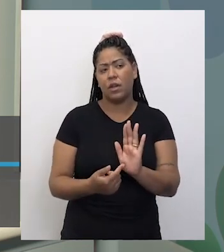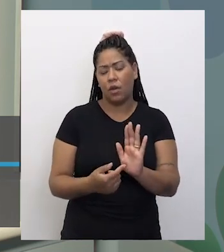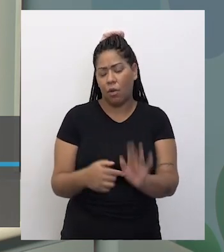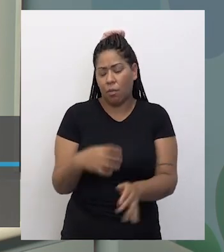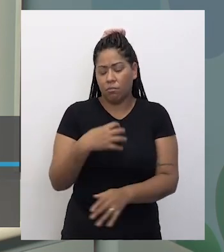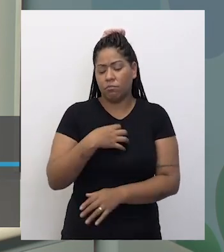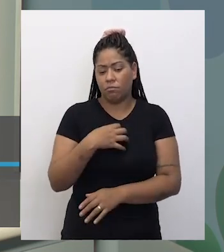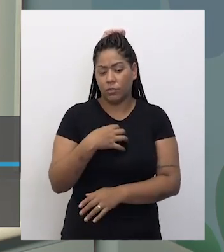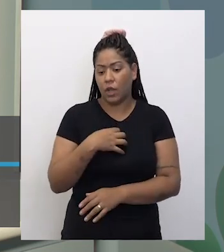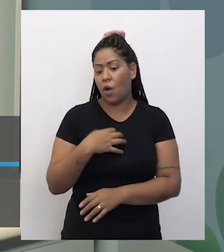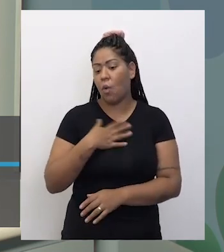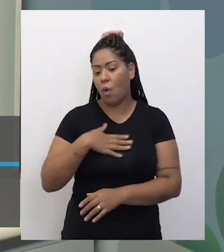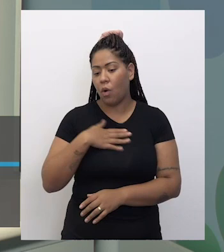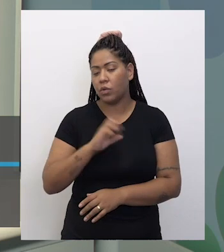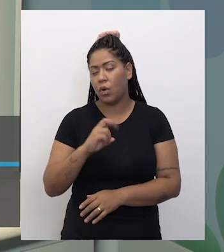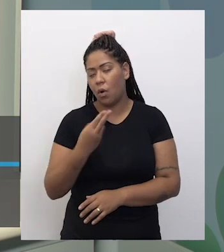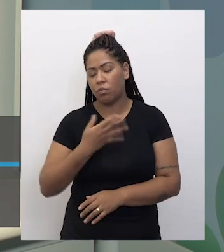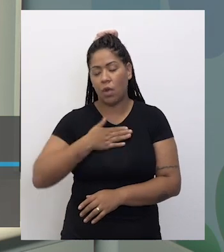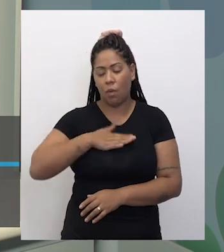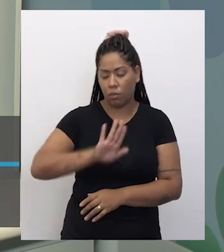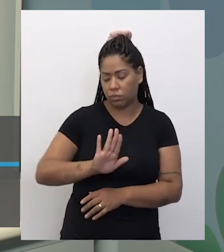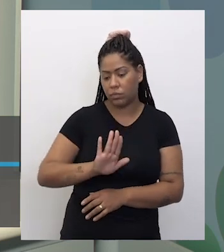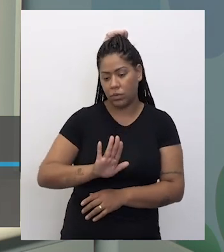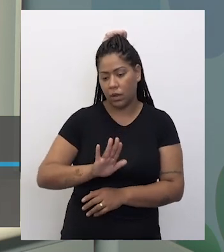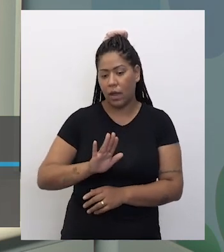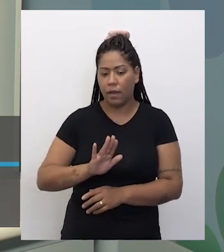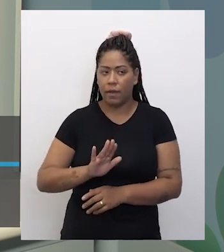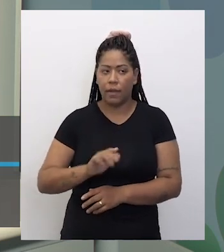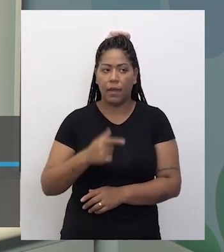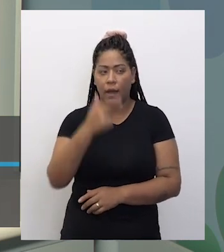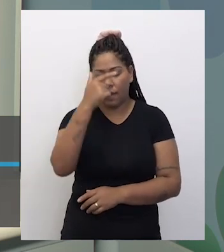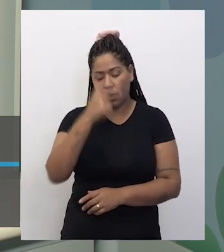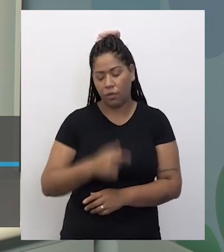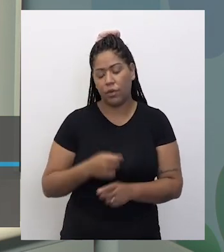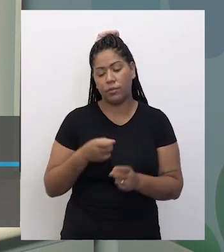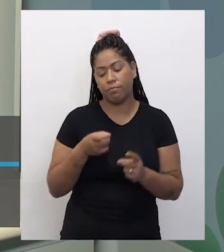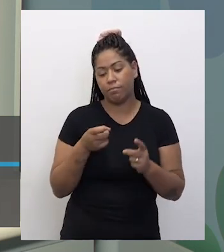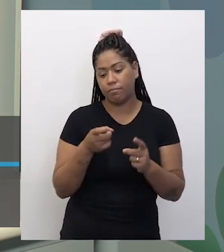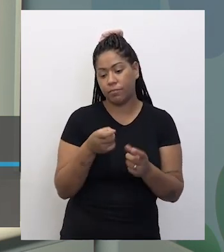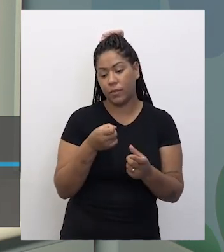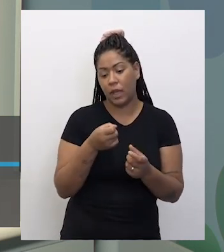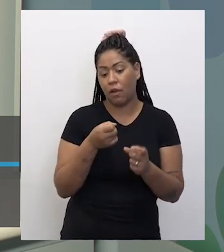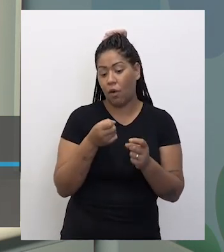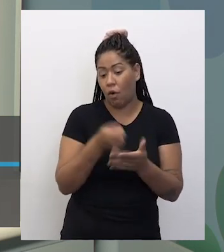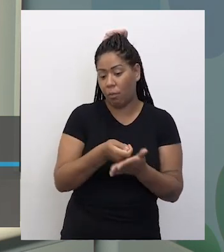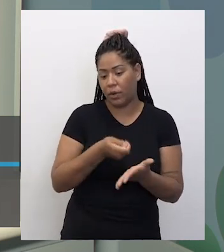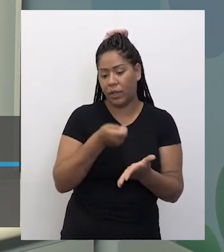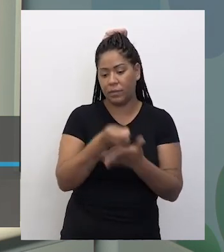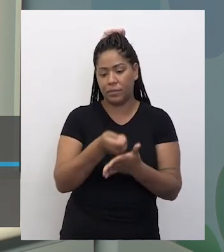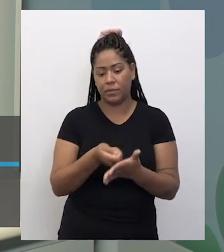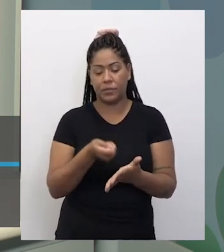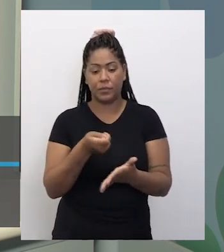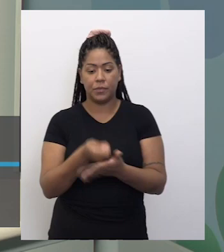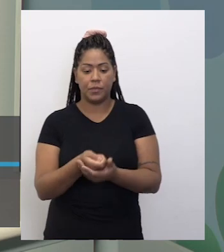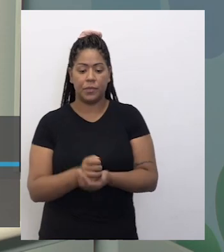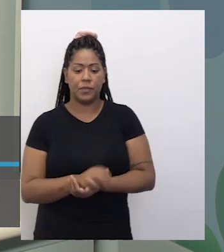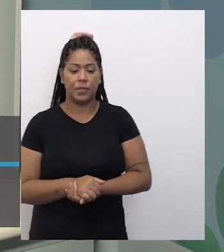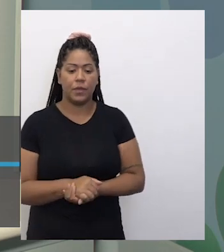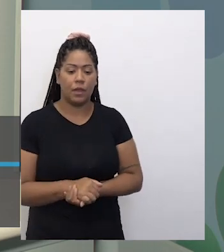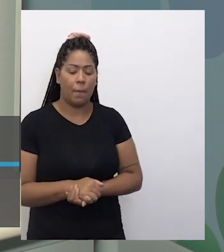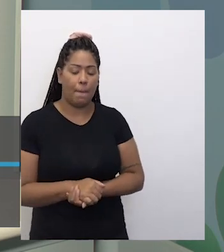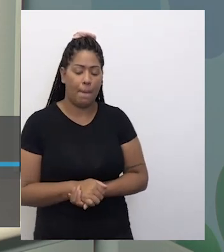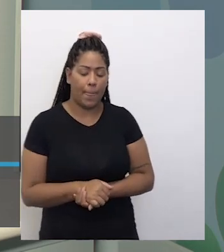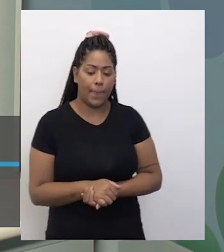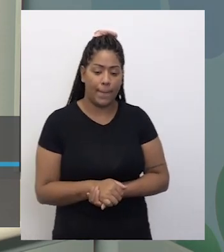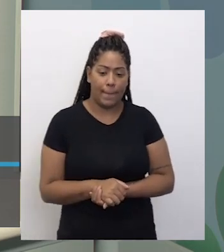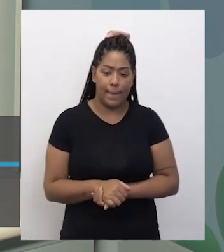parte apelativa, que vai fazer com que o leitor, no caso a pessoa que está ali, consiga se identificar com aquela